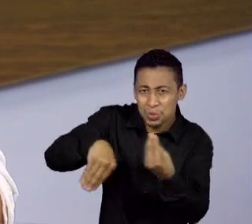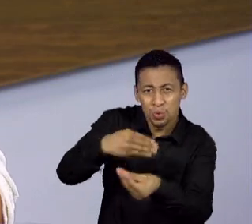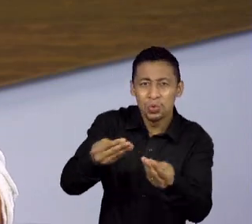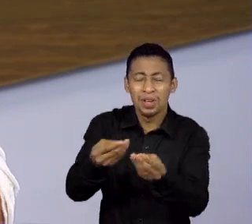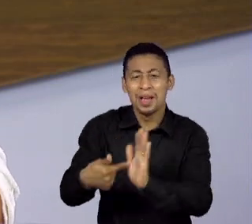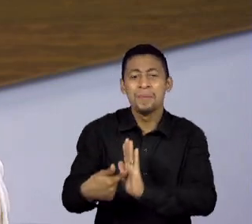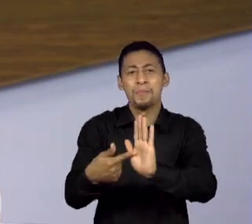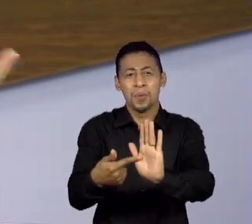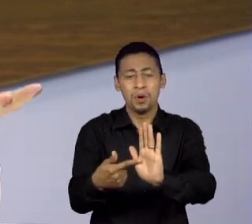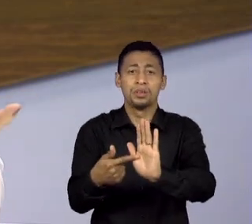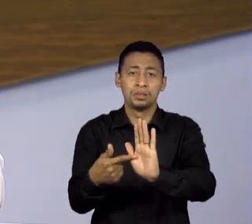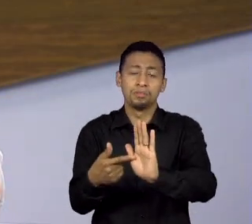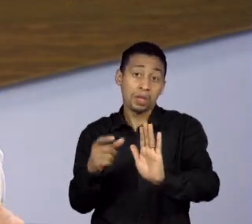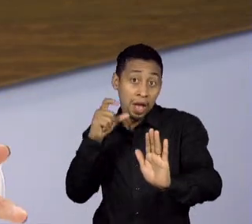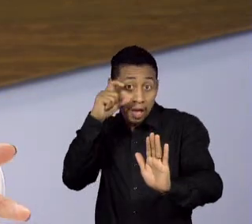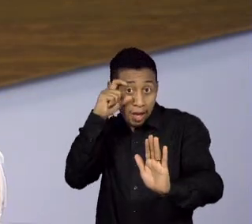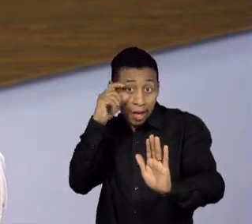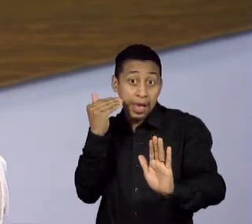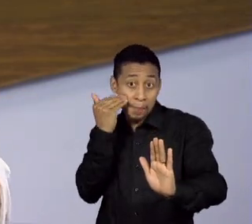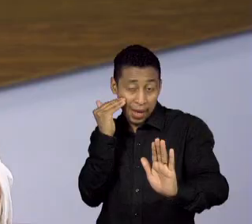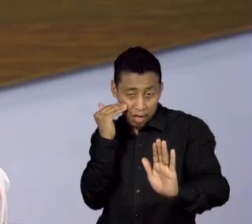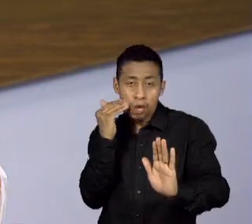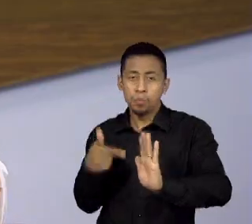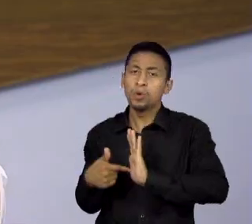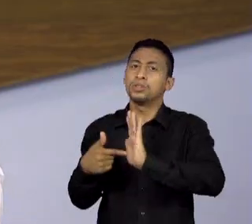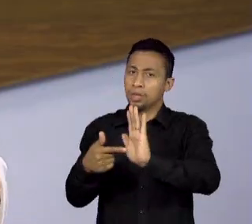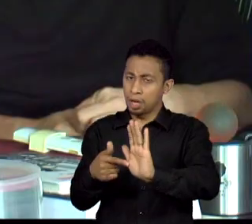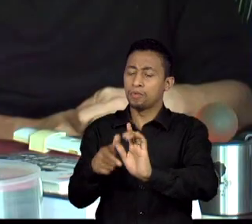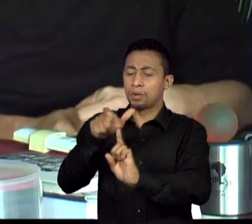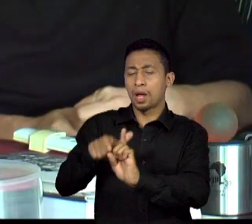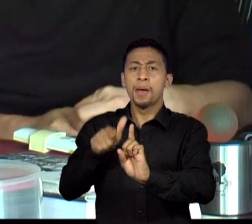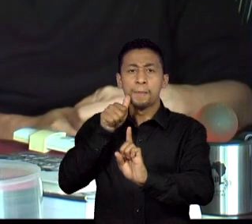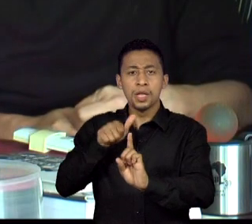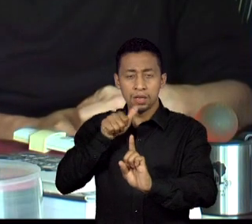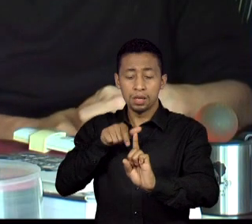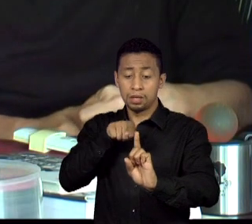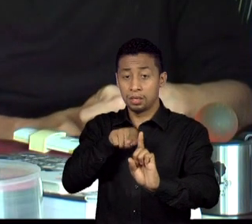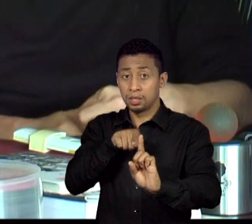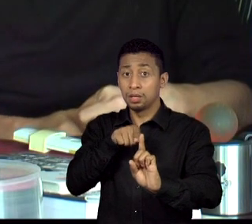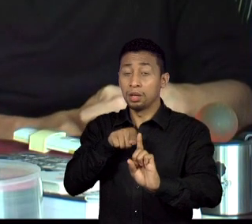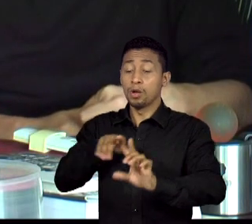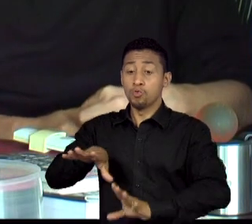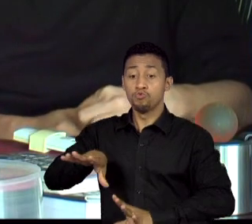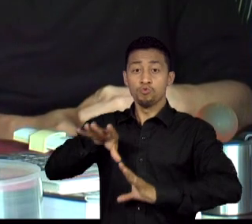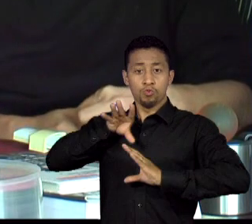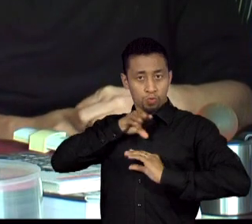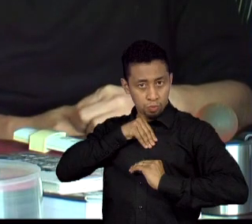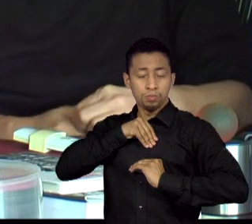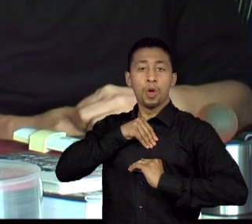hoje, assim. A Diadorim se vestia de homem, ela performava o gênero masculino. E hoje?